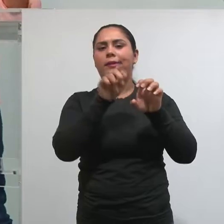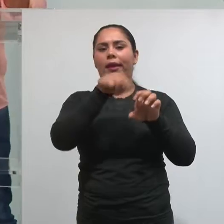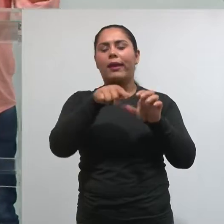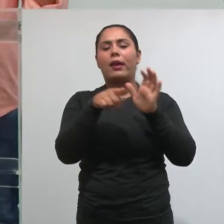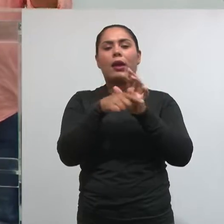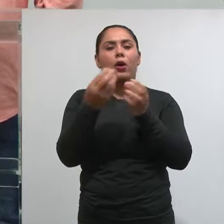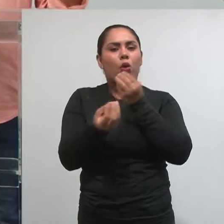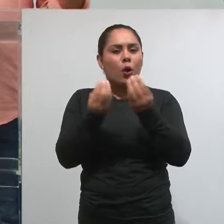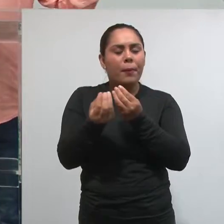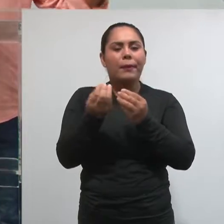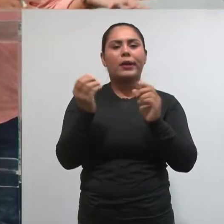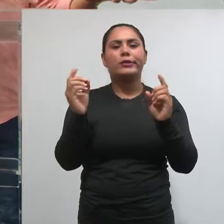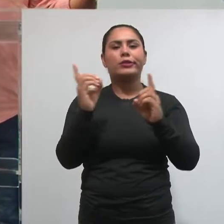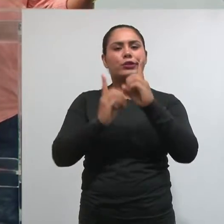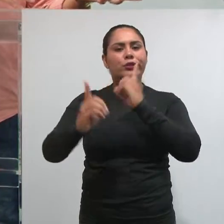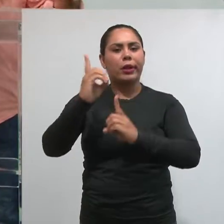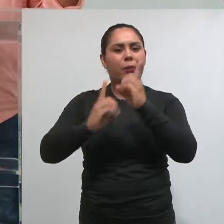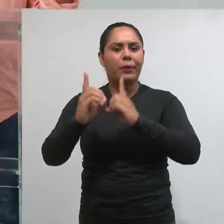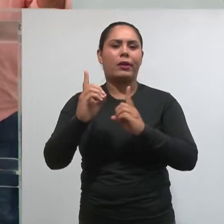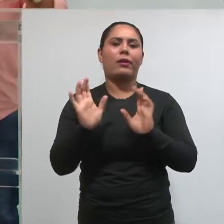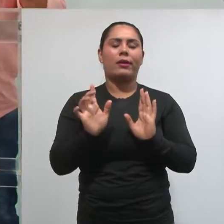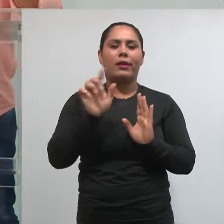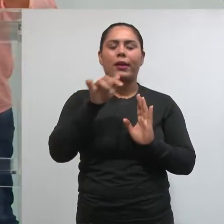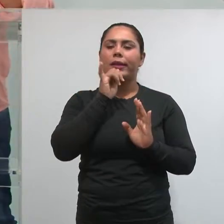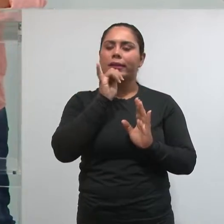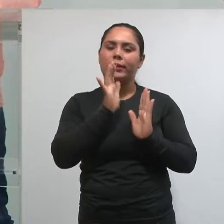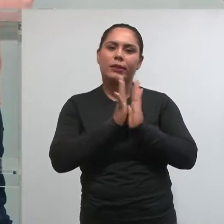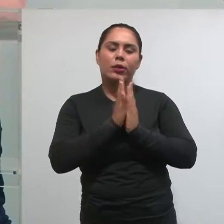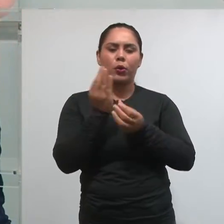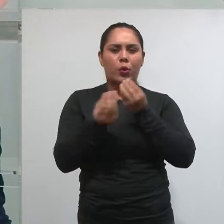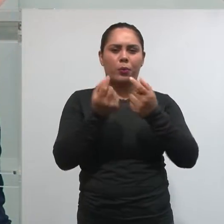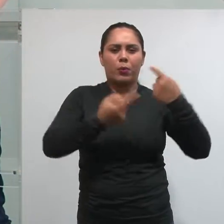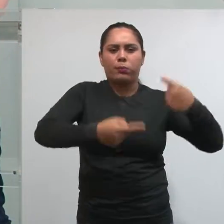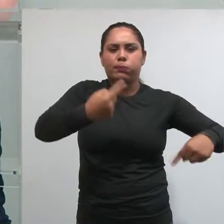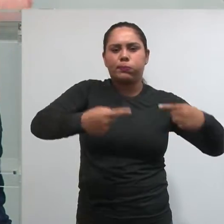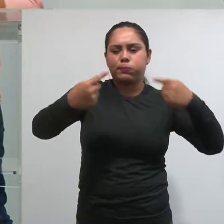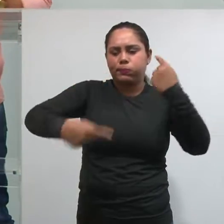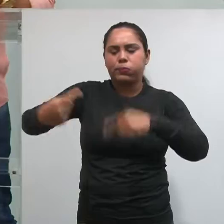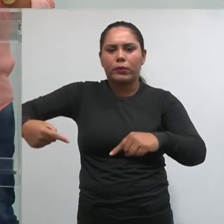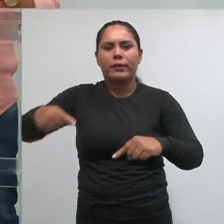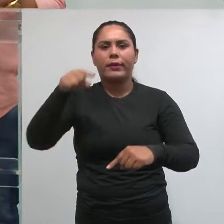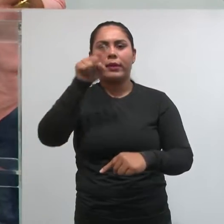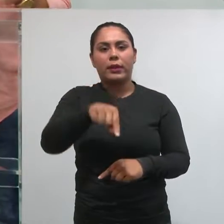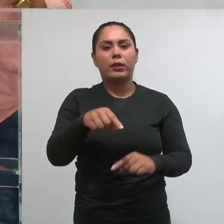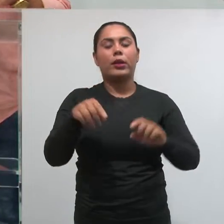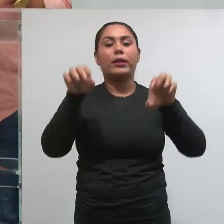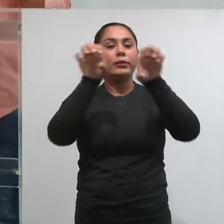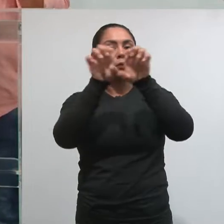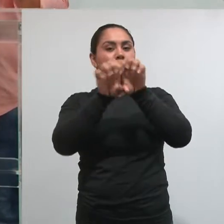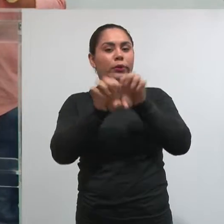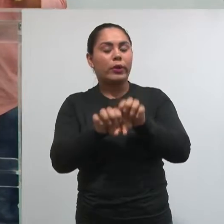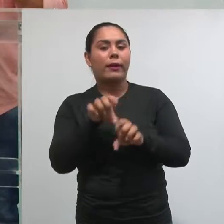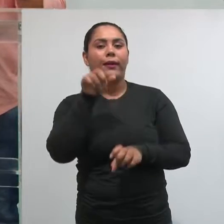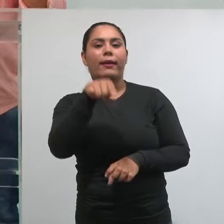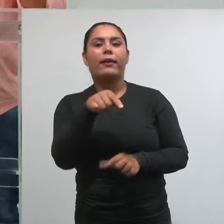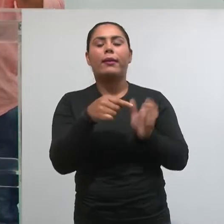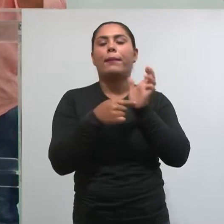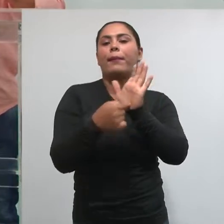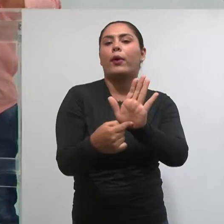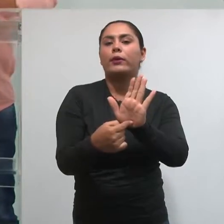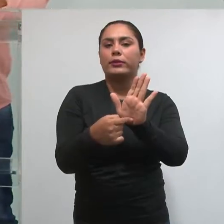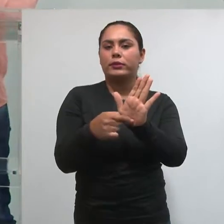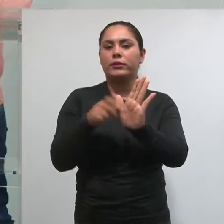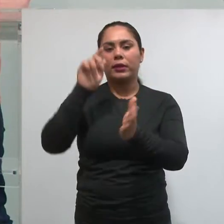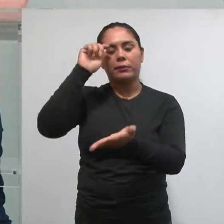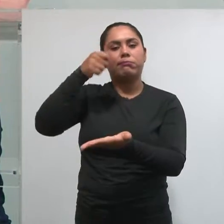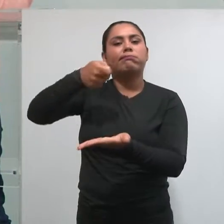a própria dinâmica das políticas. Então, ela dita a dinâmica de outras políticas públicas. Uma política estruturadora, ela define as regras do